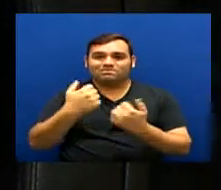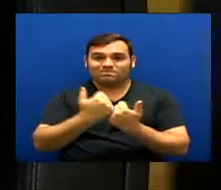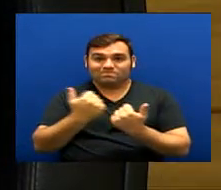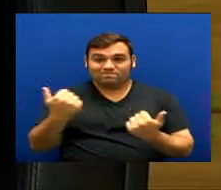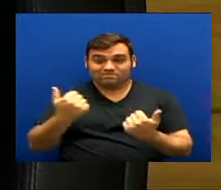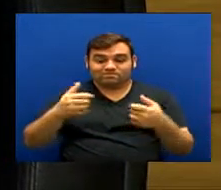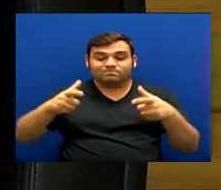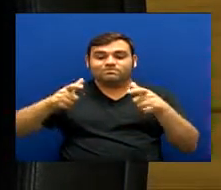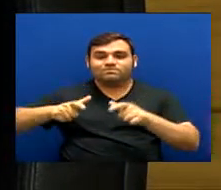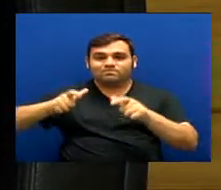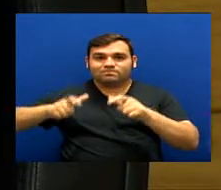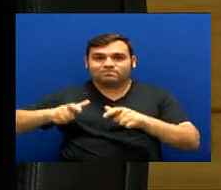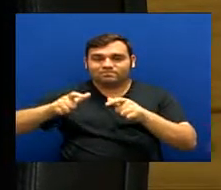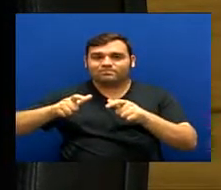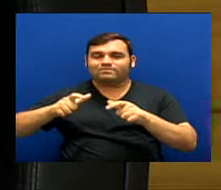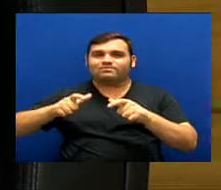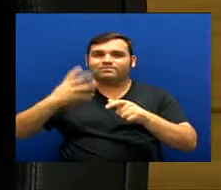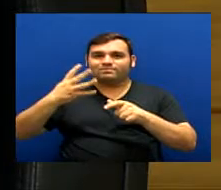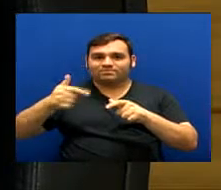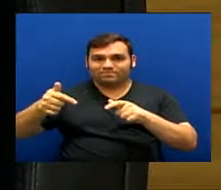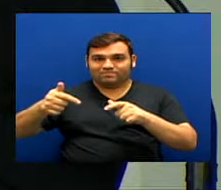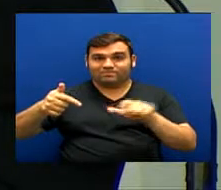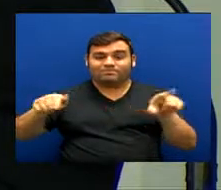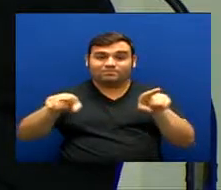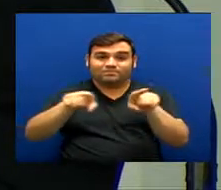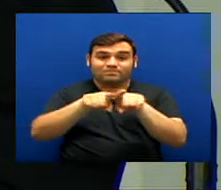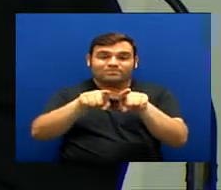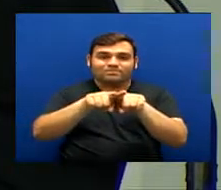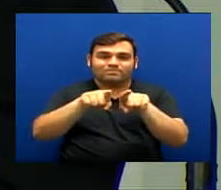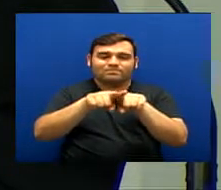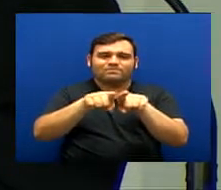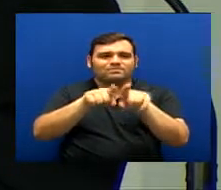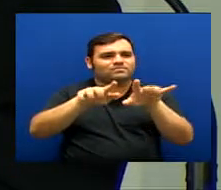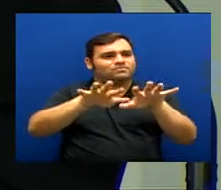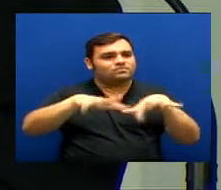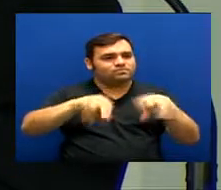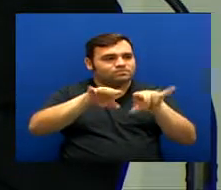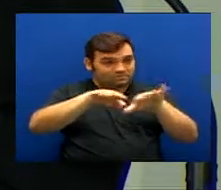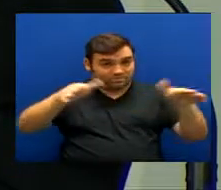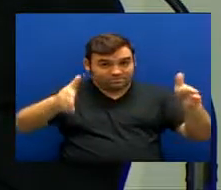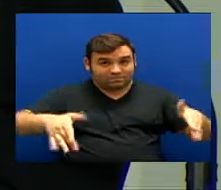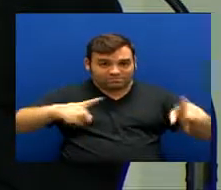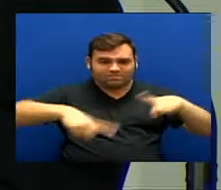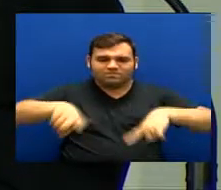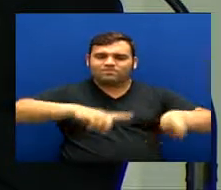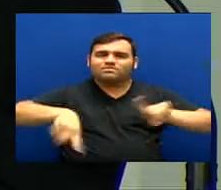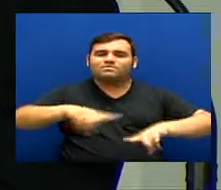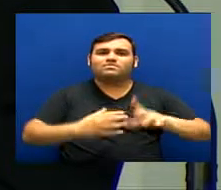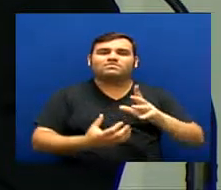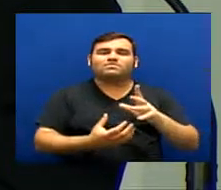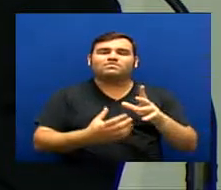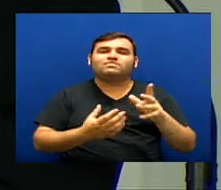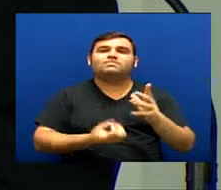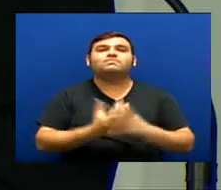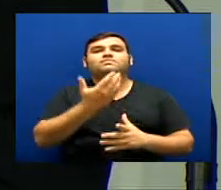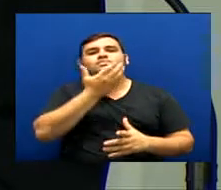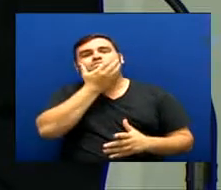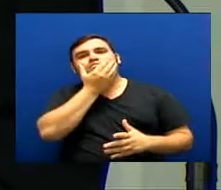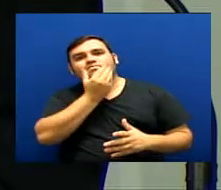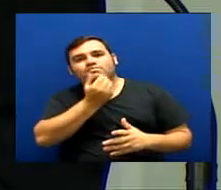Também agradeço a Silvia pelo delicado telefonema que me intimou,